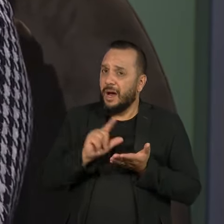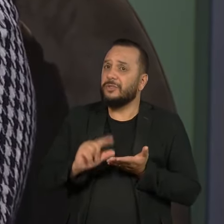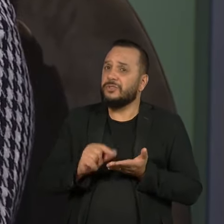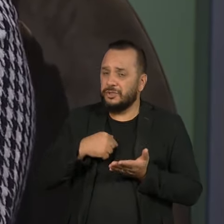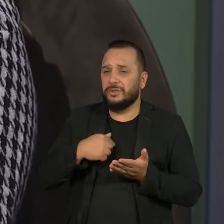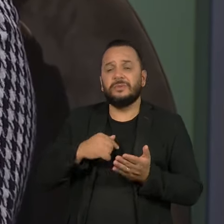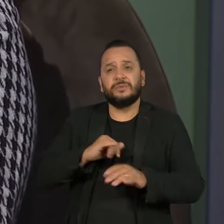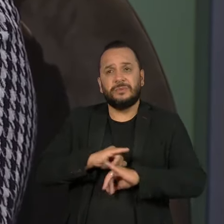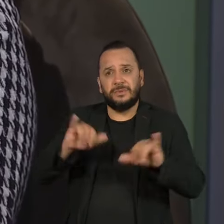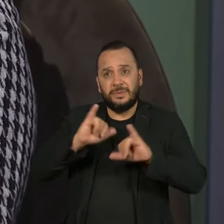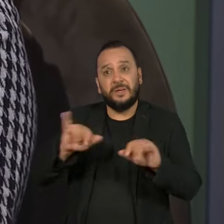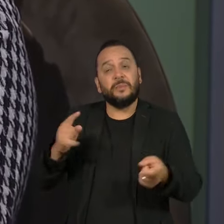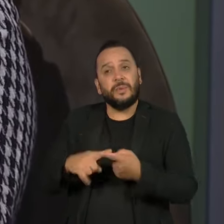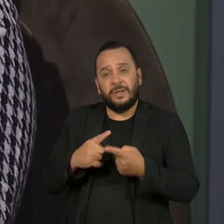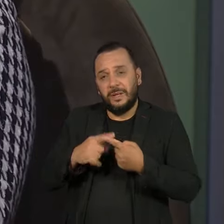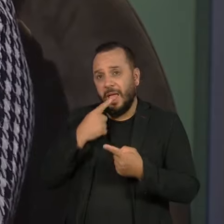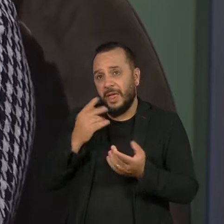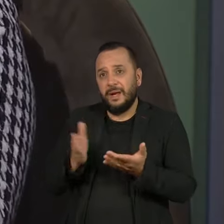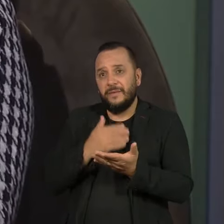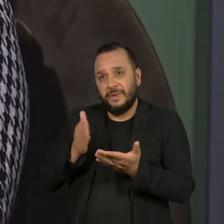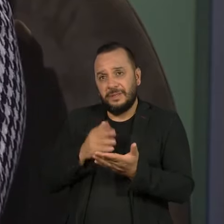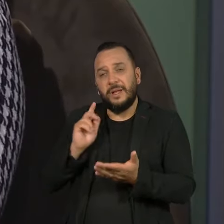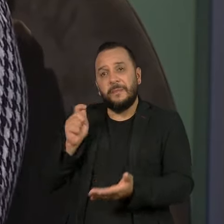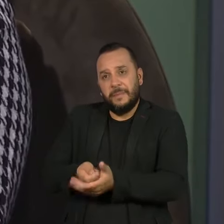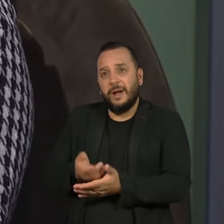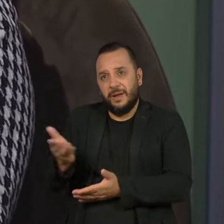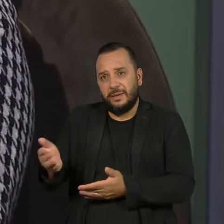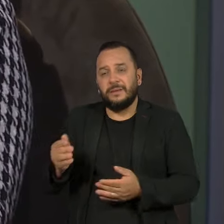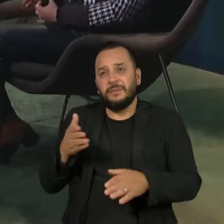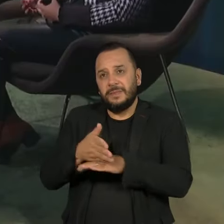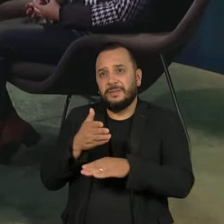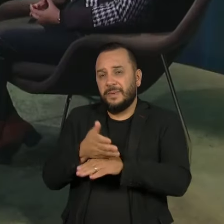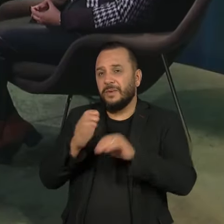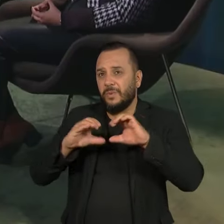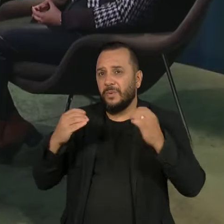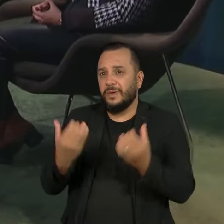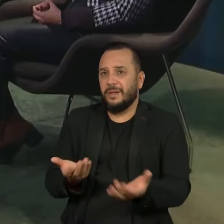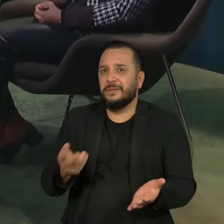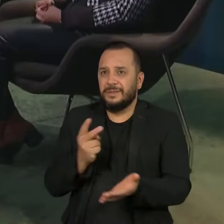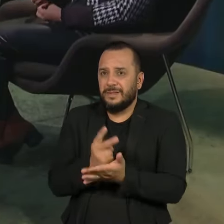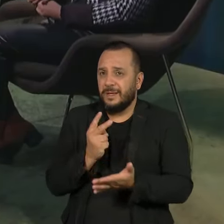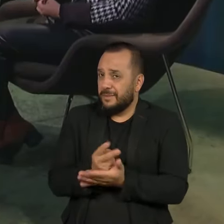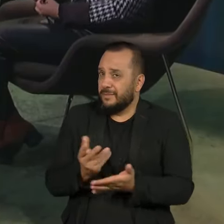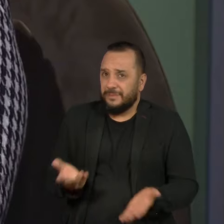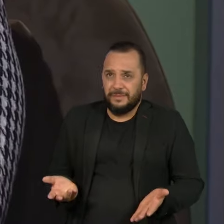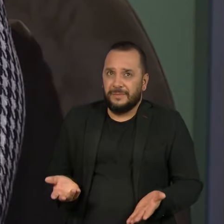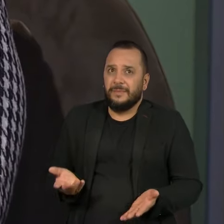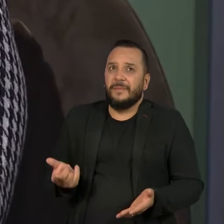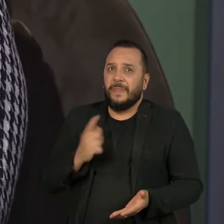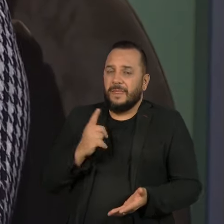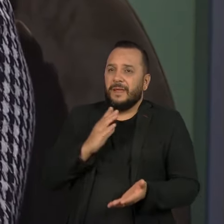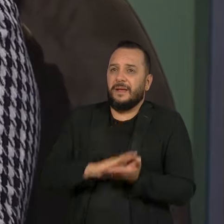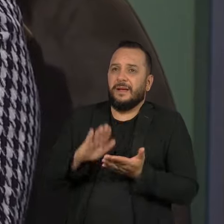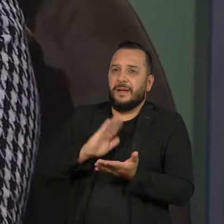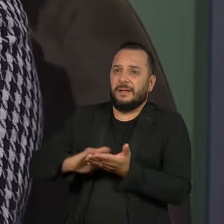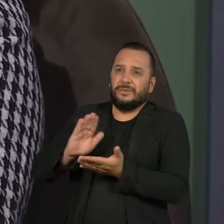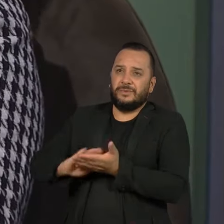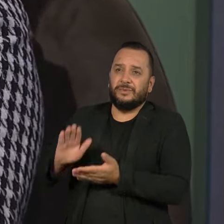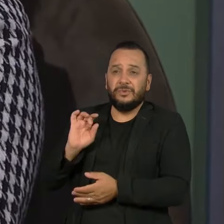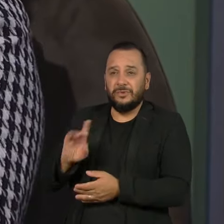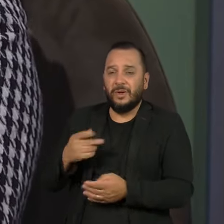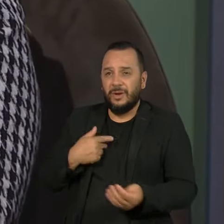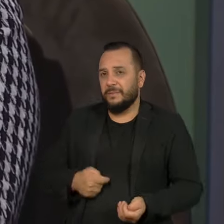muitas revistas são pagas, Sim, né? sim. Temos que participar de congresso, então o tempo todo tem custos que só o valor